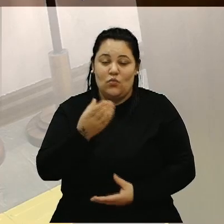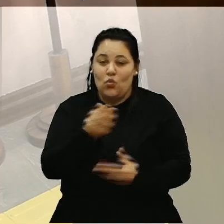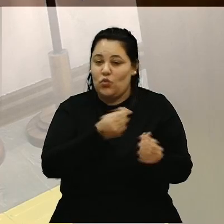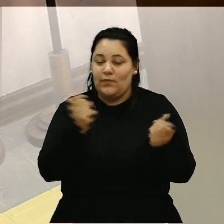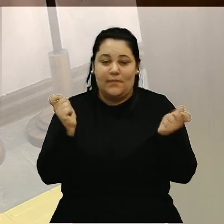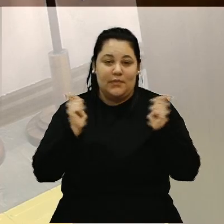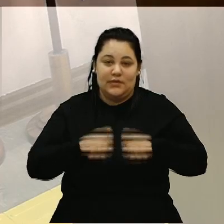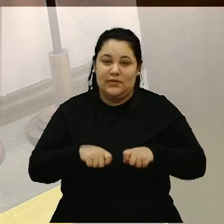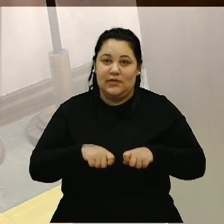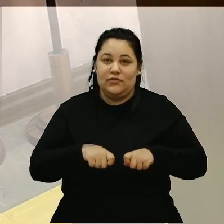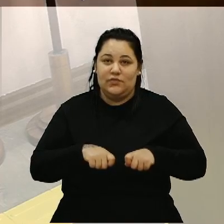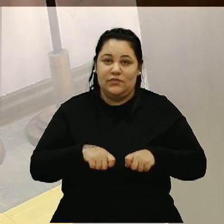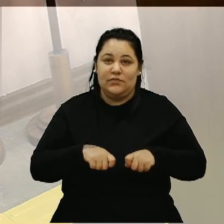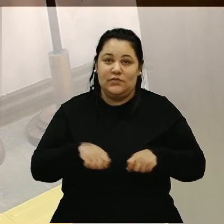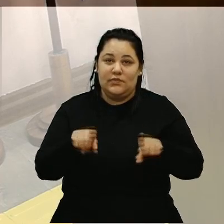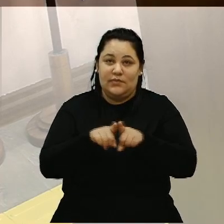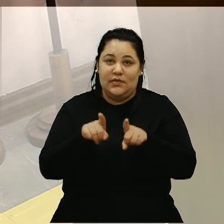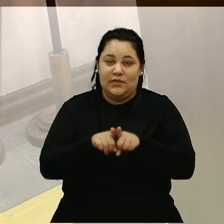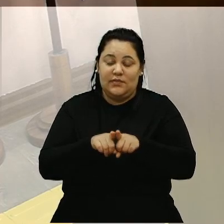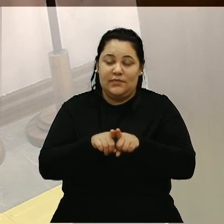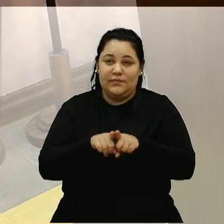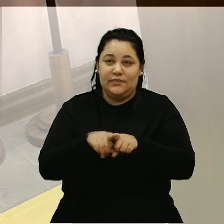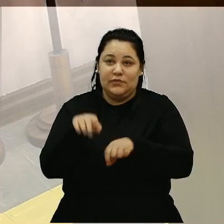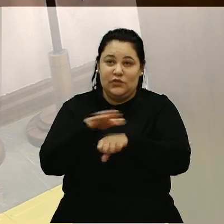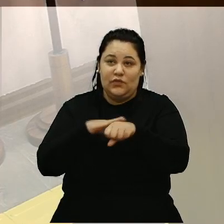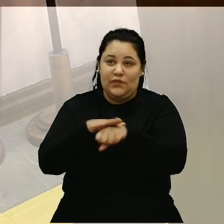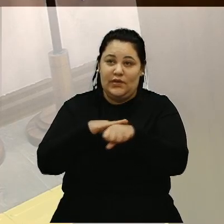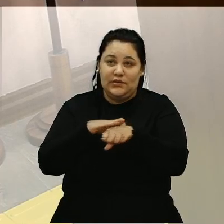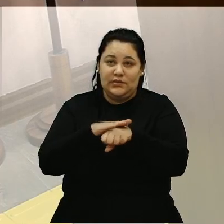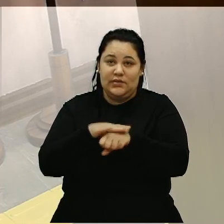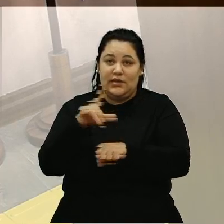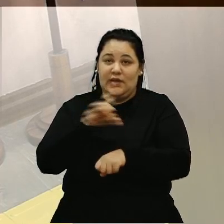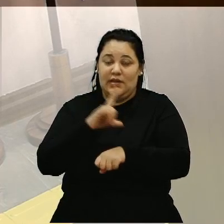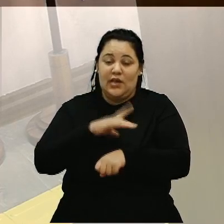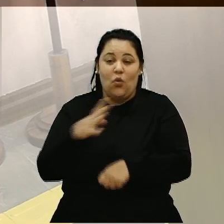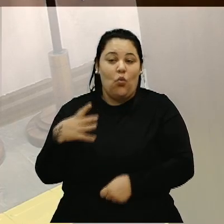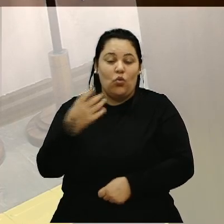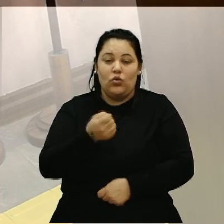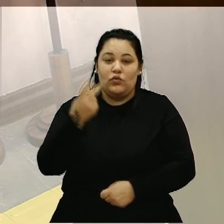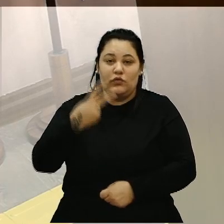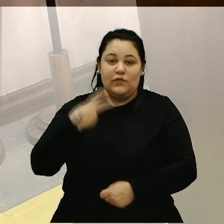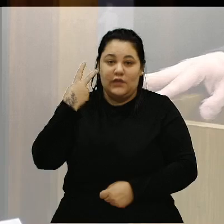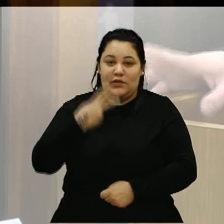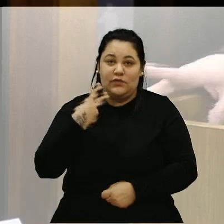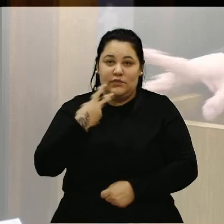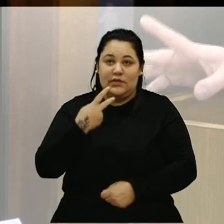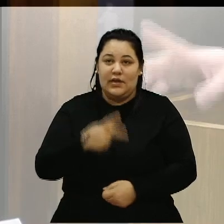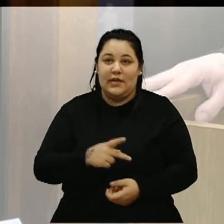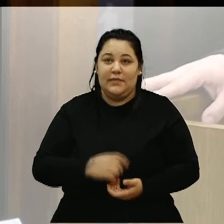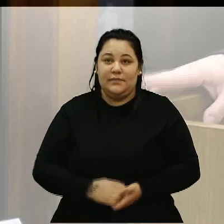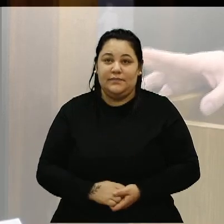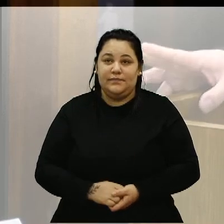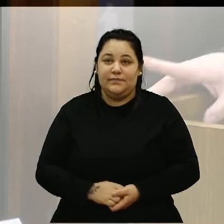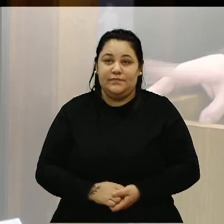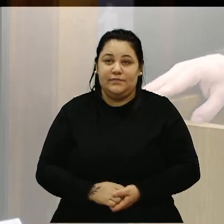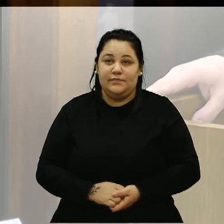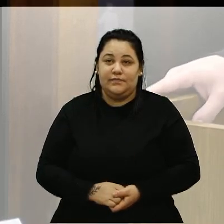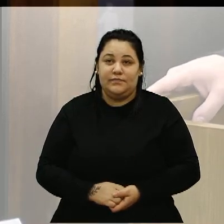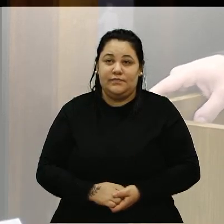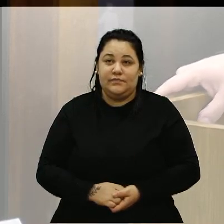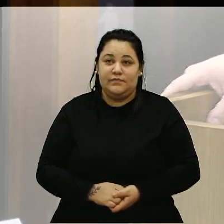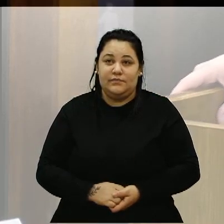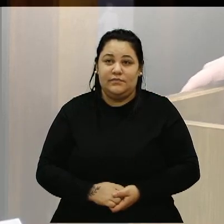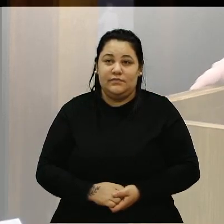pelo desprendimento e pelo diálogo que ele tem com todos os vereadores dessa casa. Sua parte, vereadora Gladys.